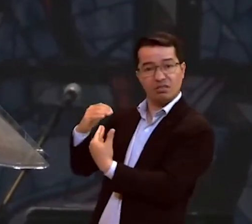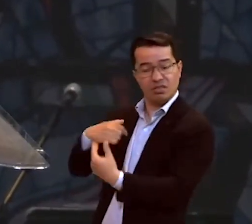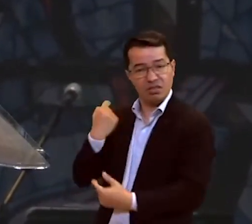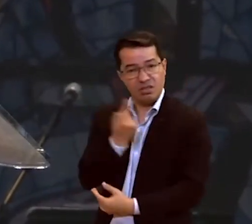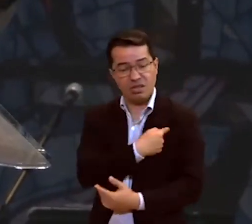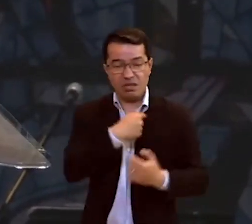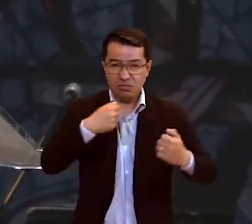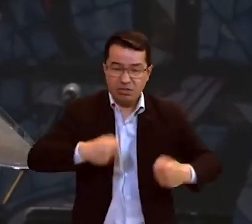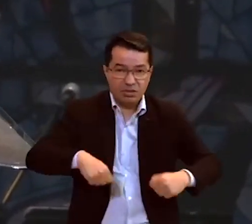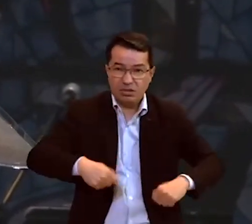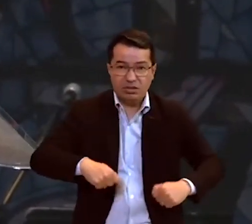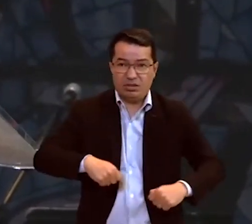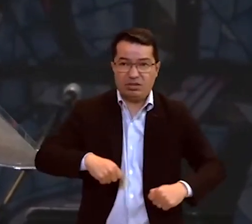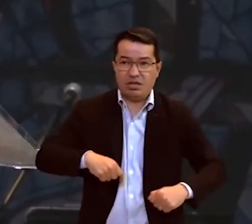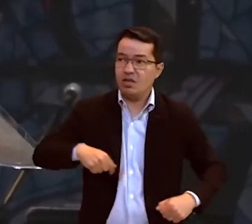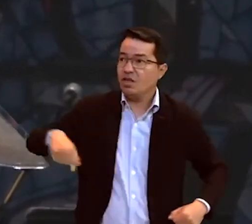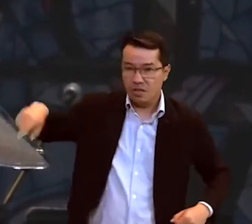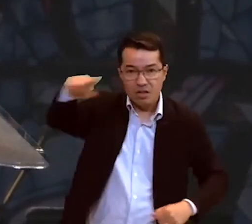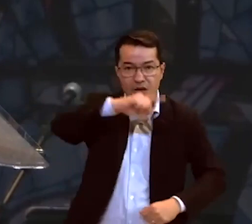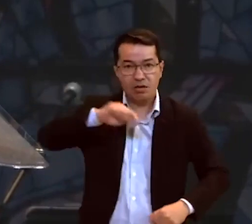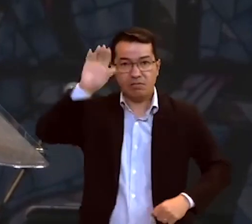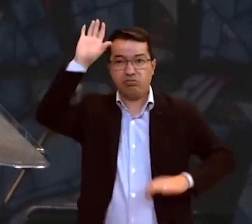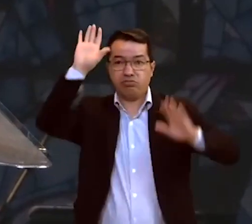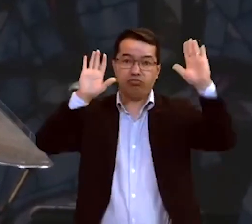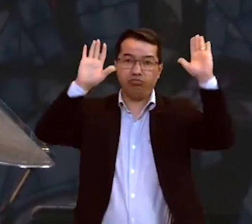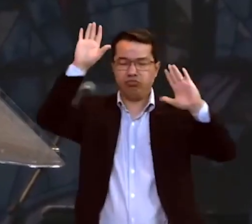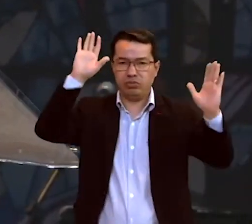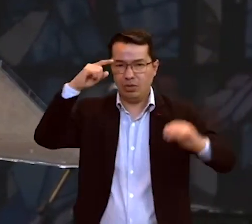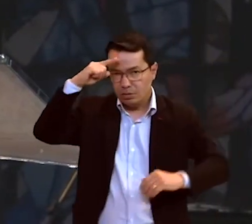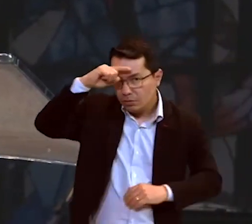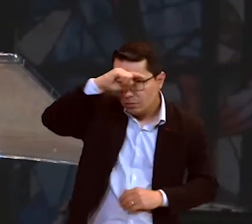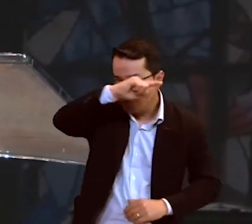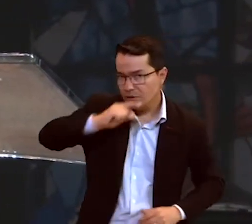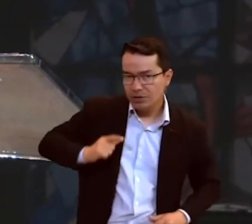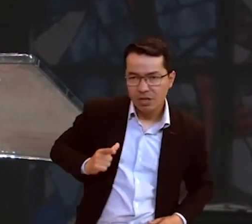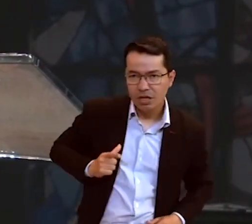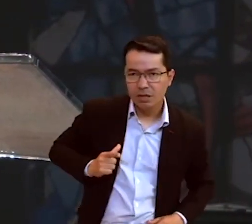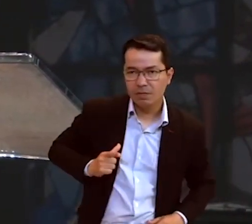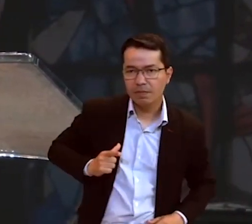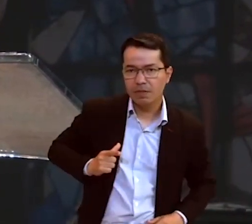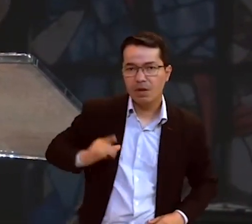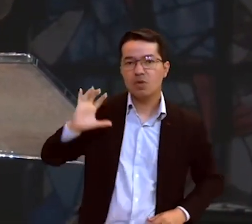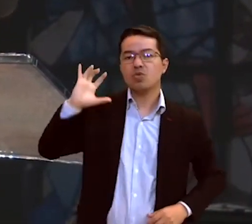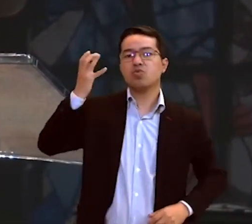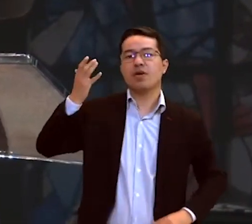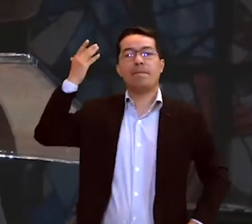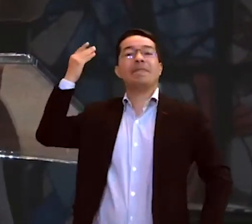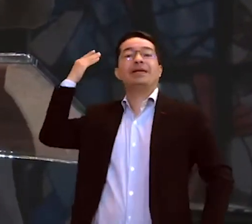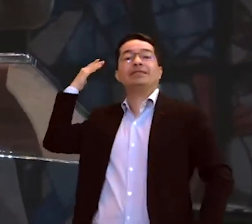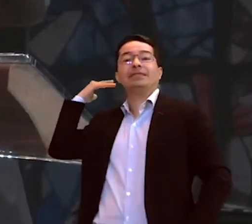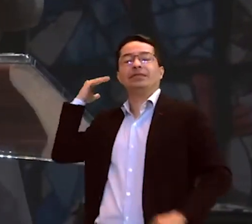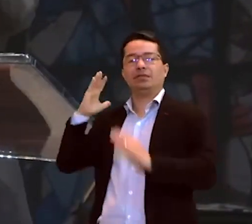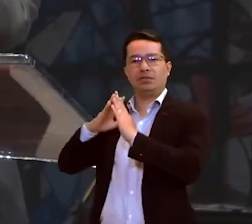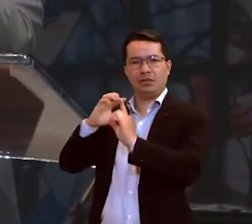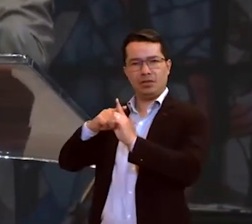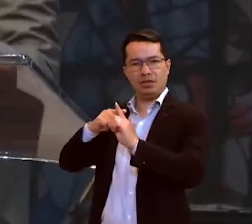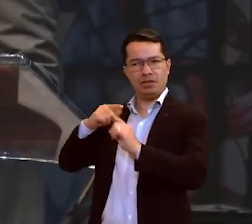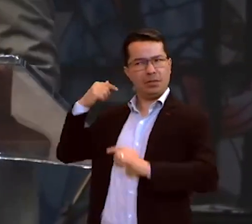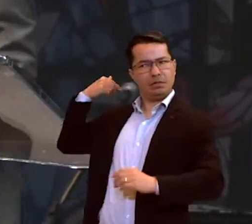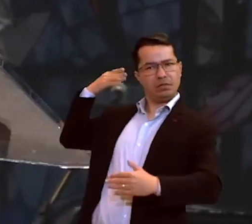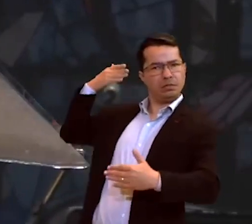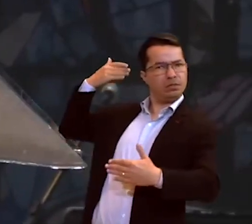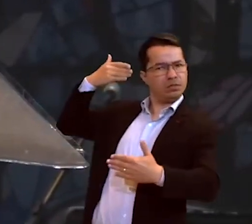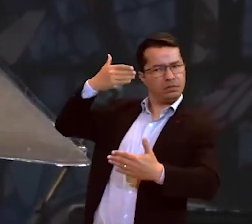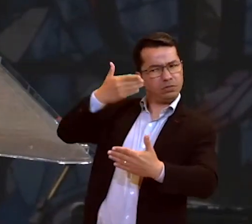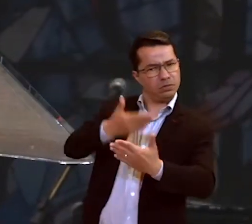nós, como a gente levantou a mão, como era nessa igreja. E acontece de forma diferente para cada um de nós.